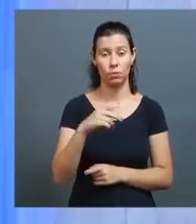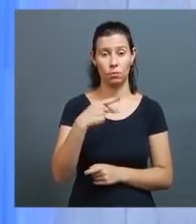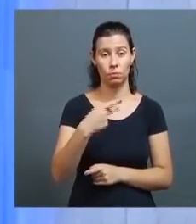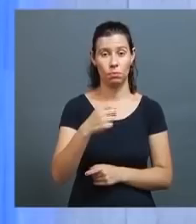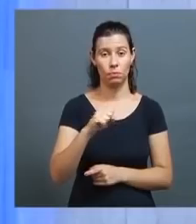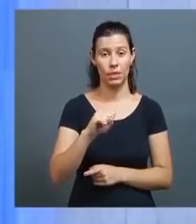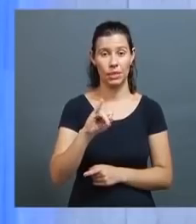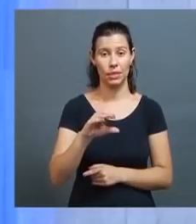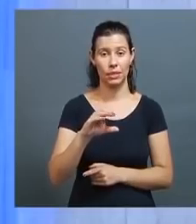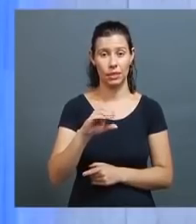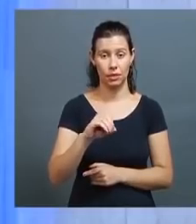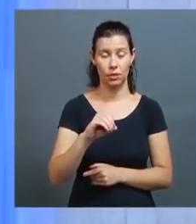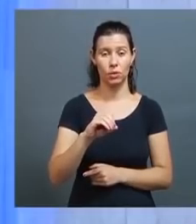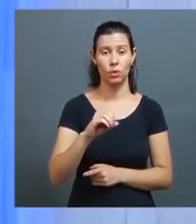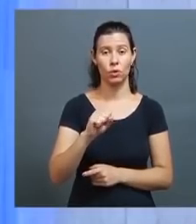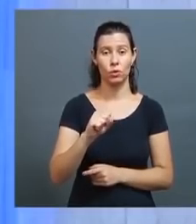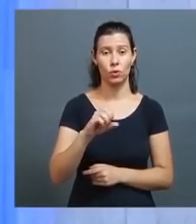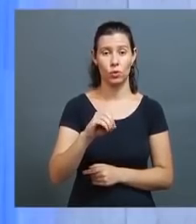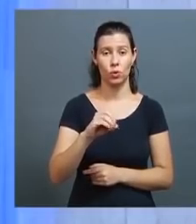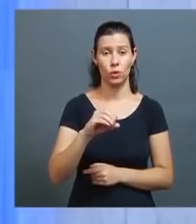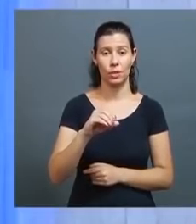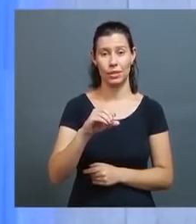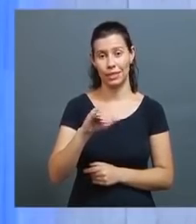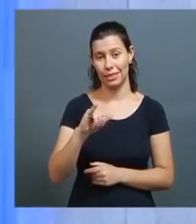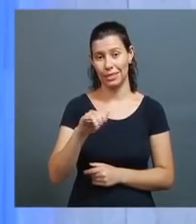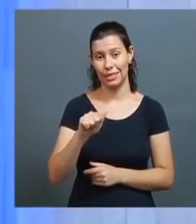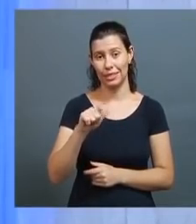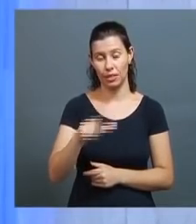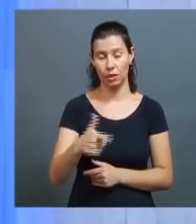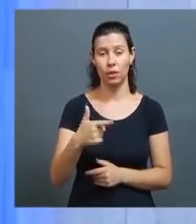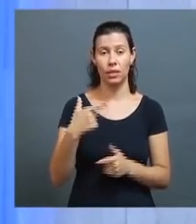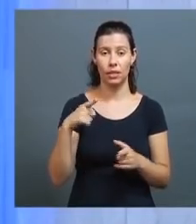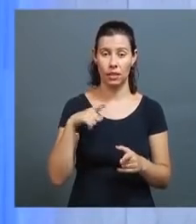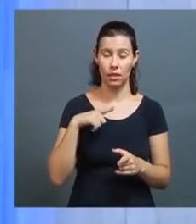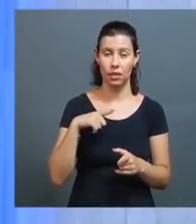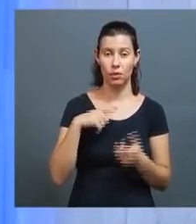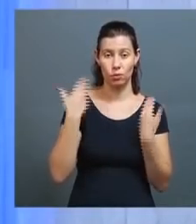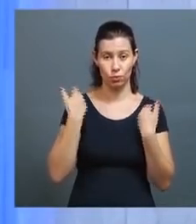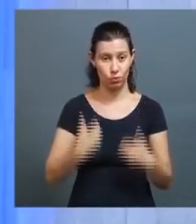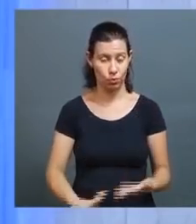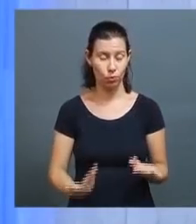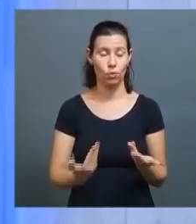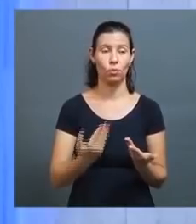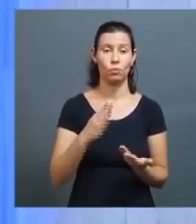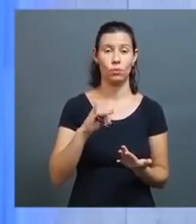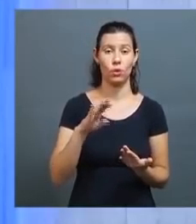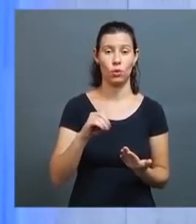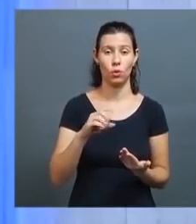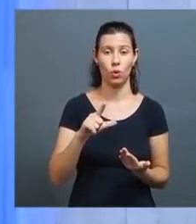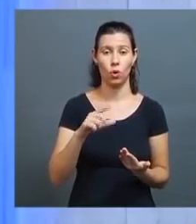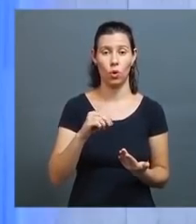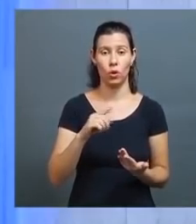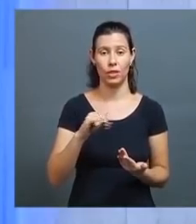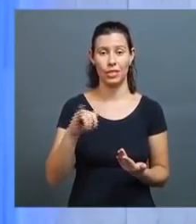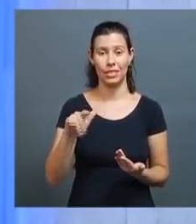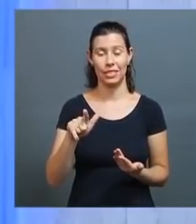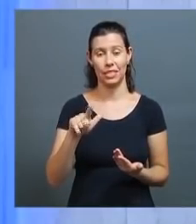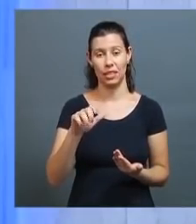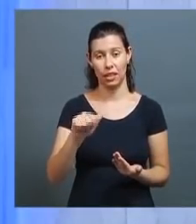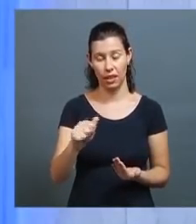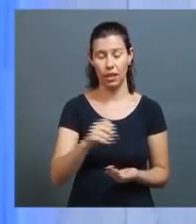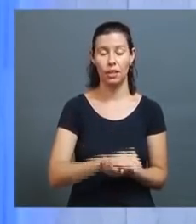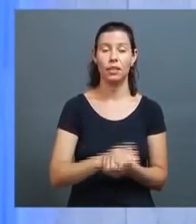biopsicossocial, que envolve, então, as dimensões biológicas, orgânicas, as dimensões psicológicas, né, que entra aí